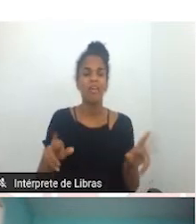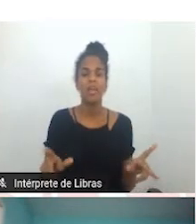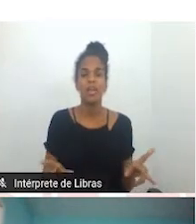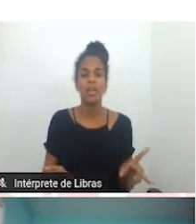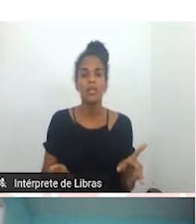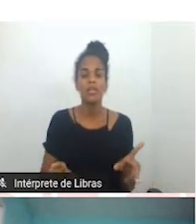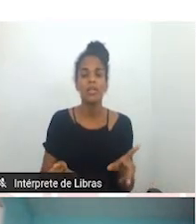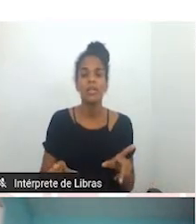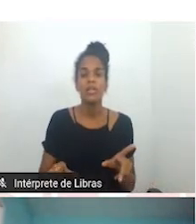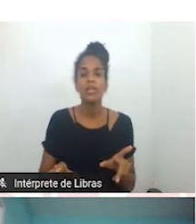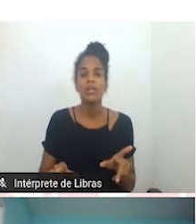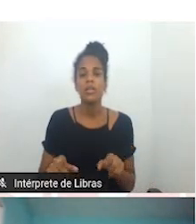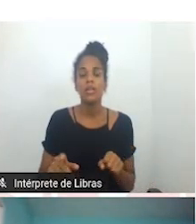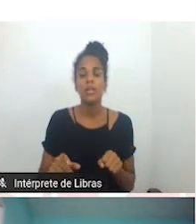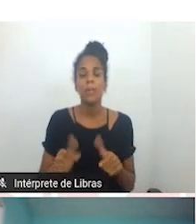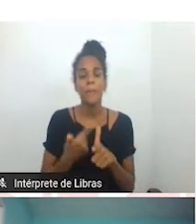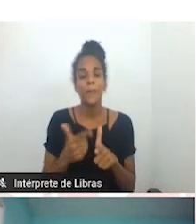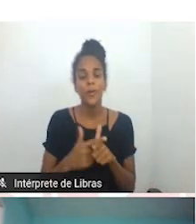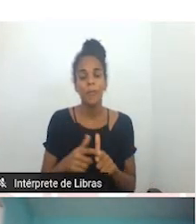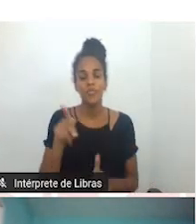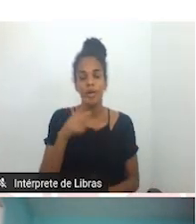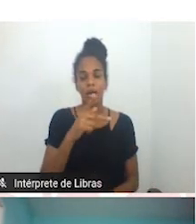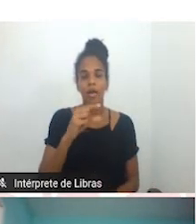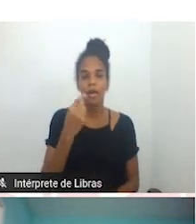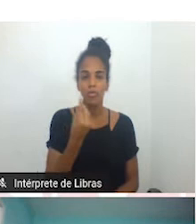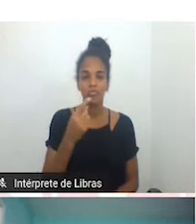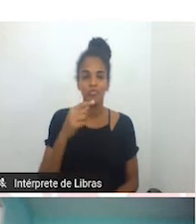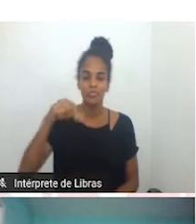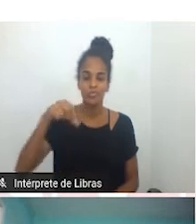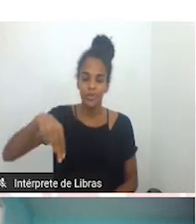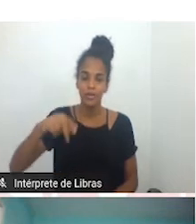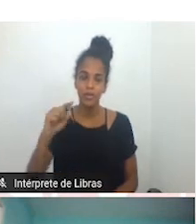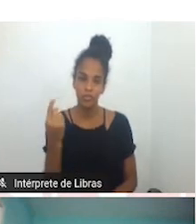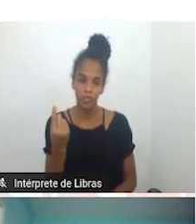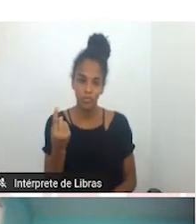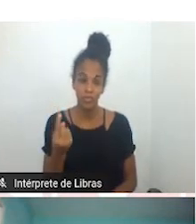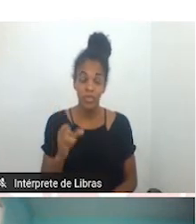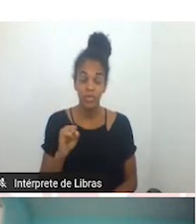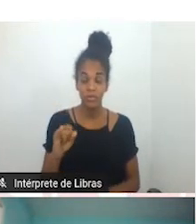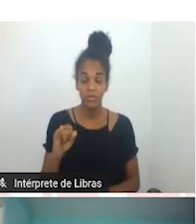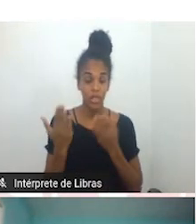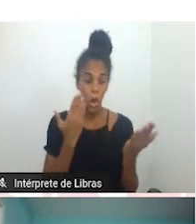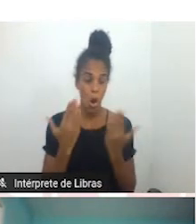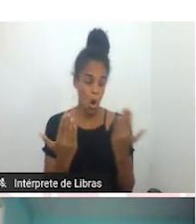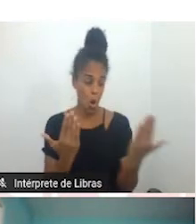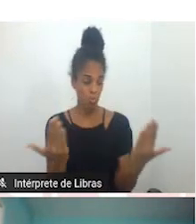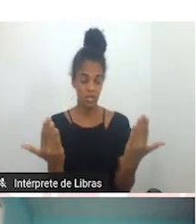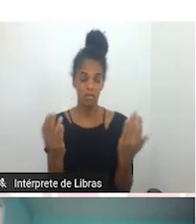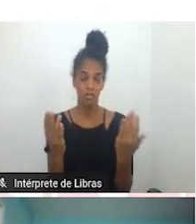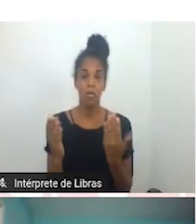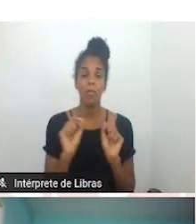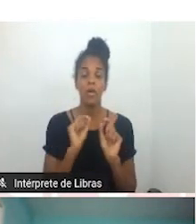estamos tratando. Se não for H1N1, a gente suspende o Tamiflu, certo? Então, durante muito tempo, ficou essa questão de vamos